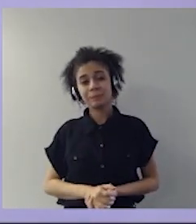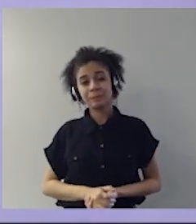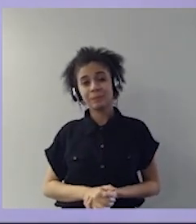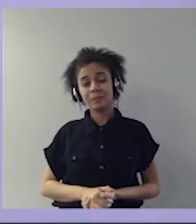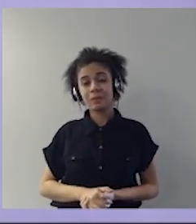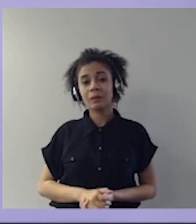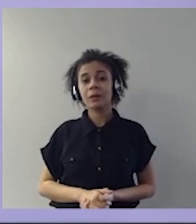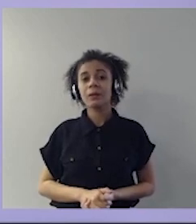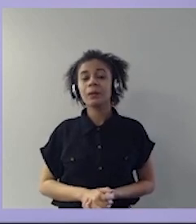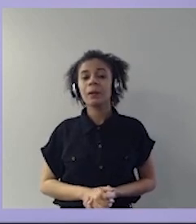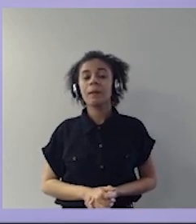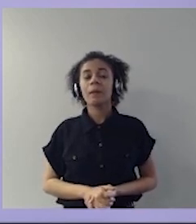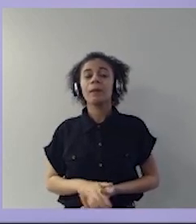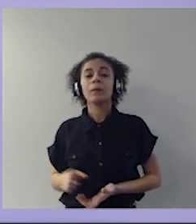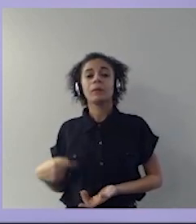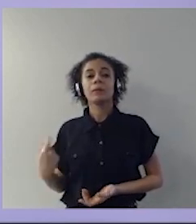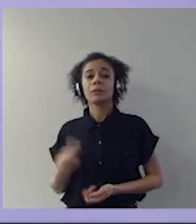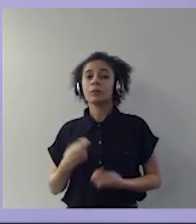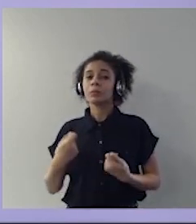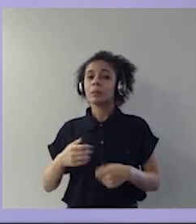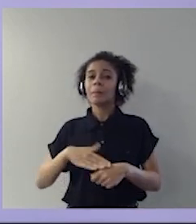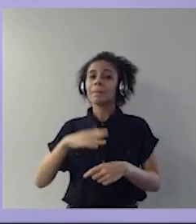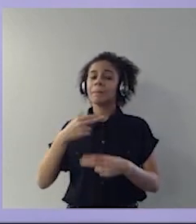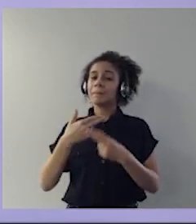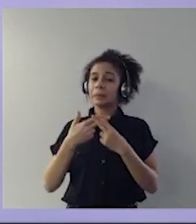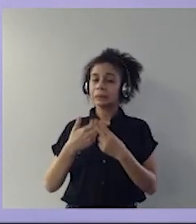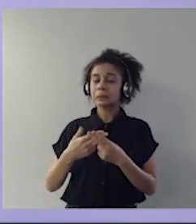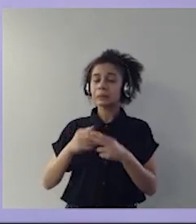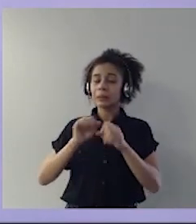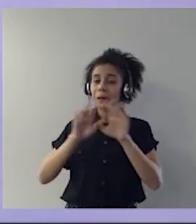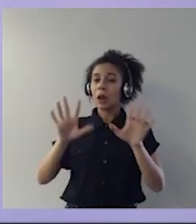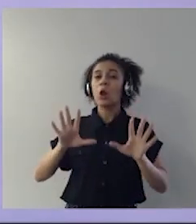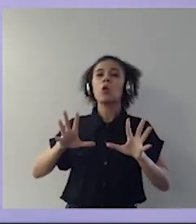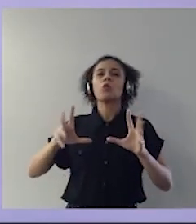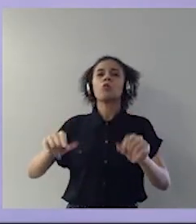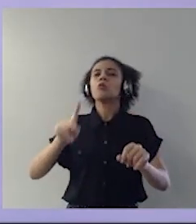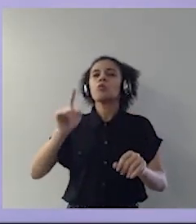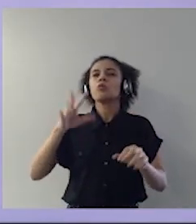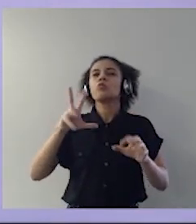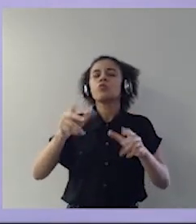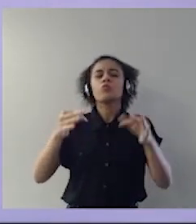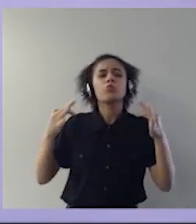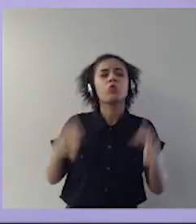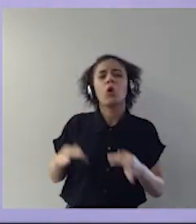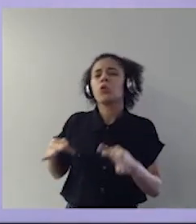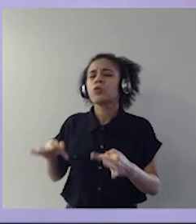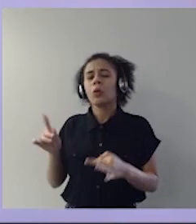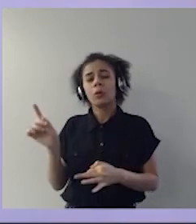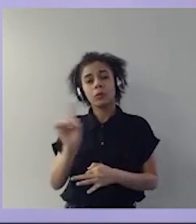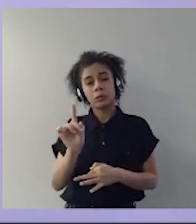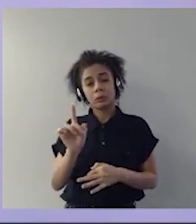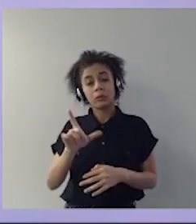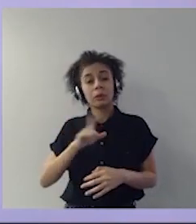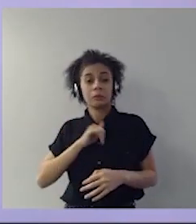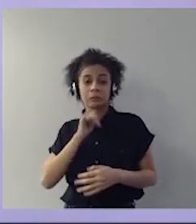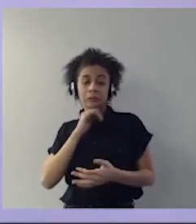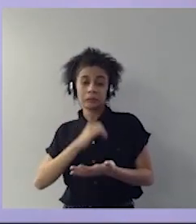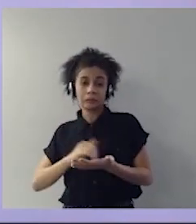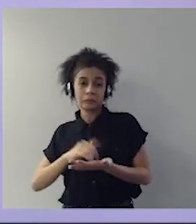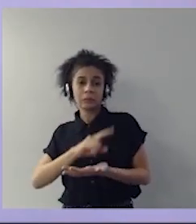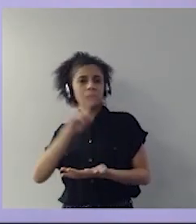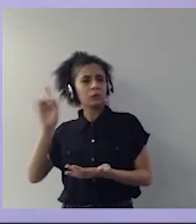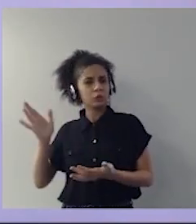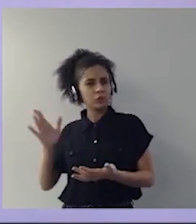sejamos um pouco mais complacentes. Nem tudo são espinhos. A Secretaria Nacional do Consumidor, por exemplo, editou